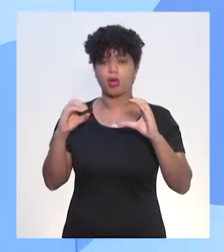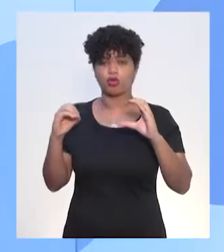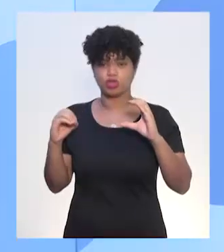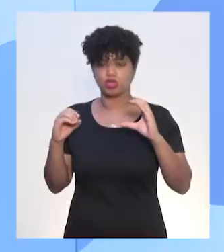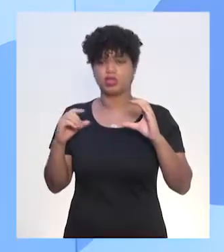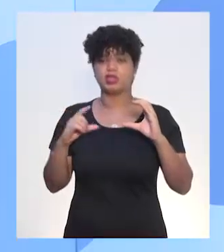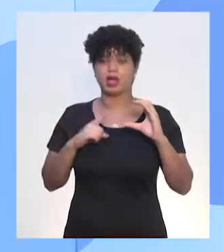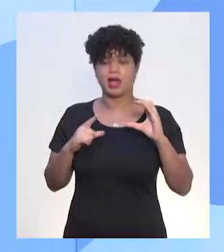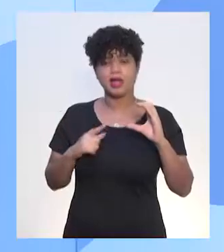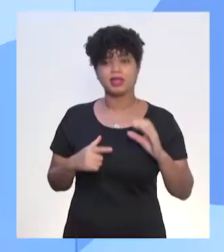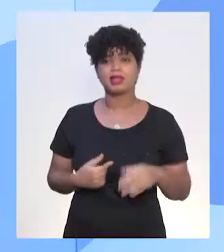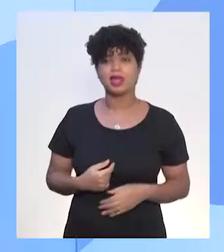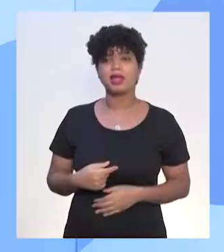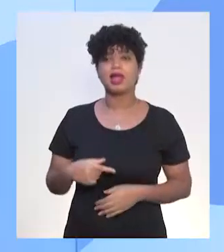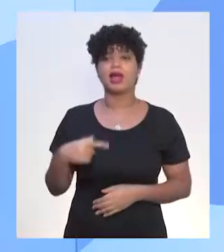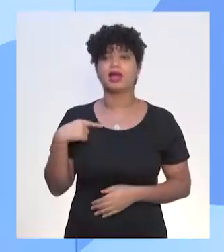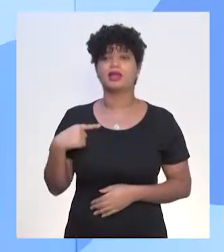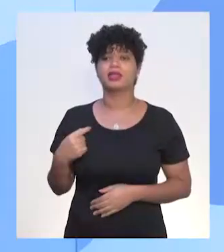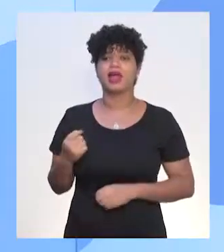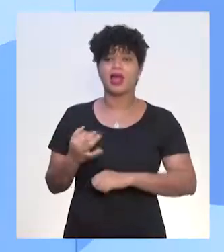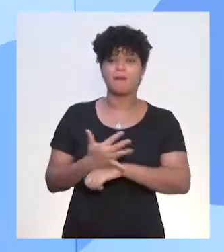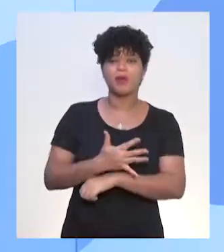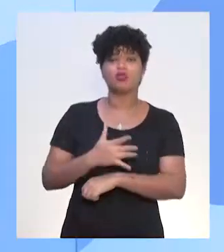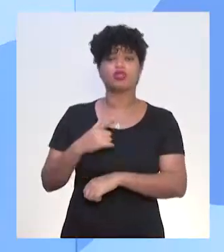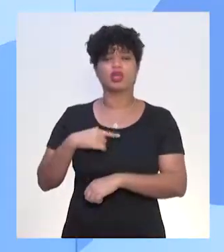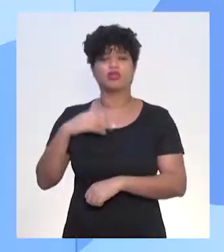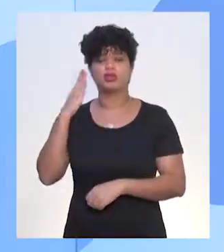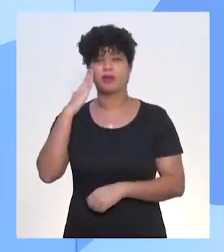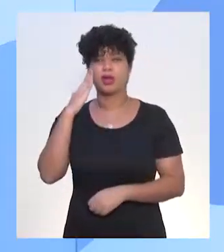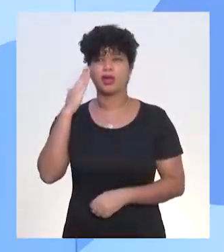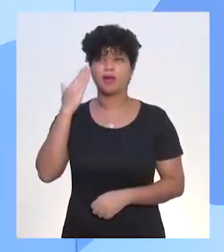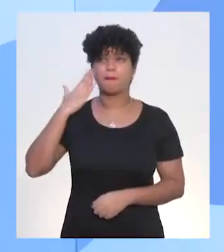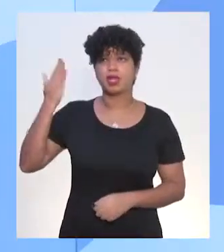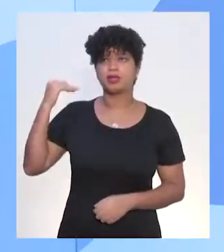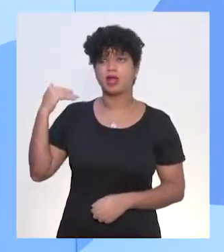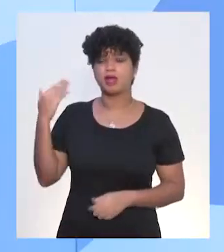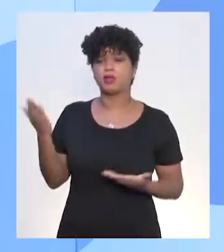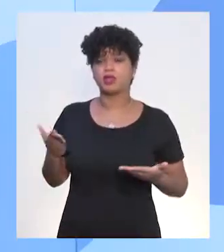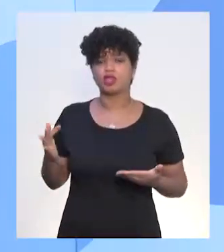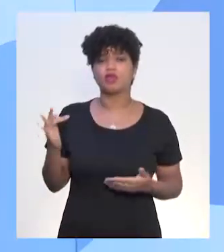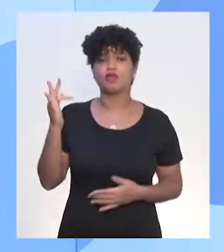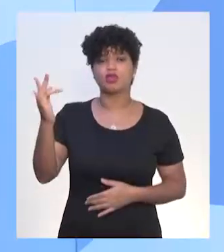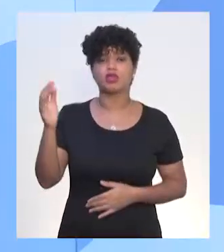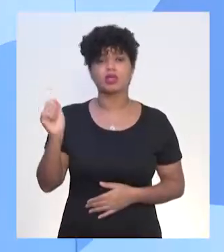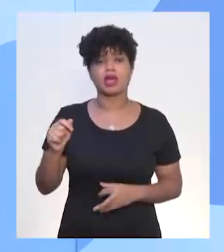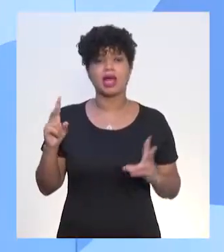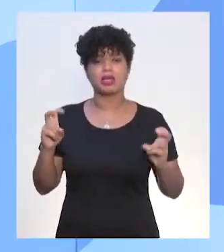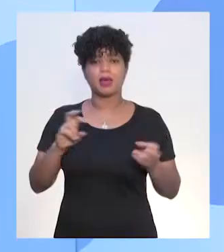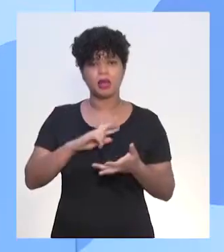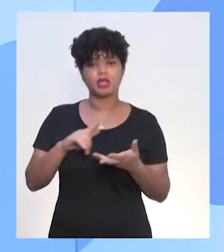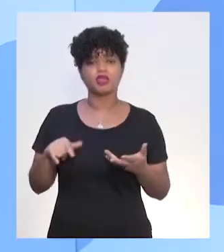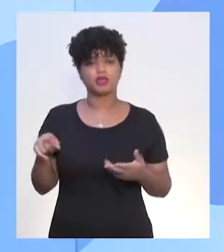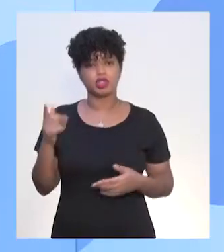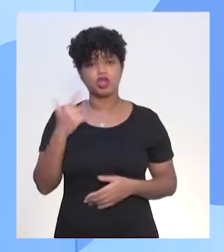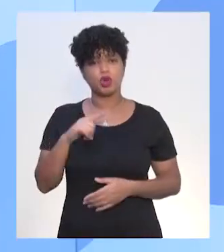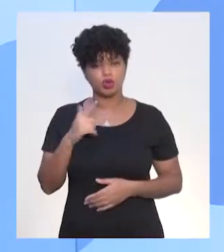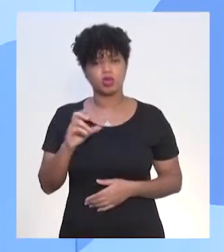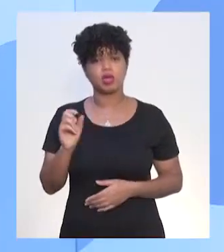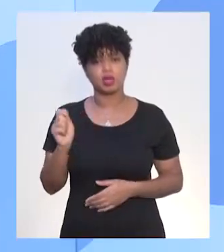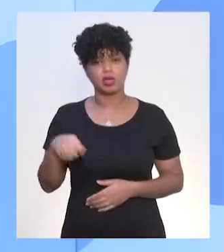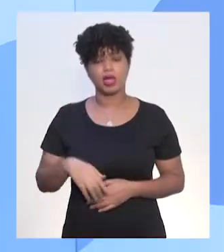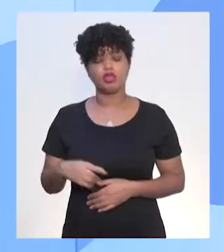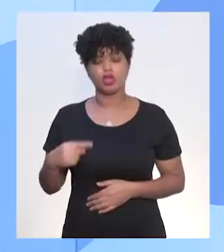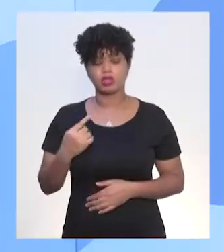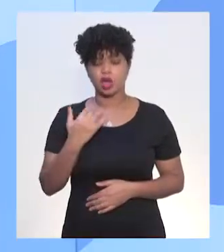colocaram ali as emoções que eles tinham em relação ao passado o presente o futuro mas dá para fazer com outras temáticas né E aí